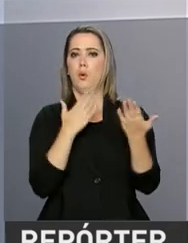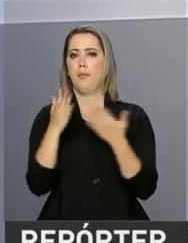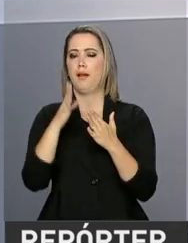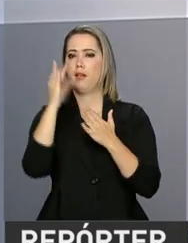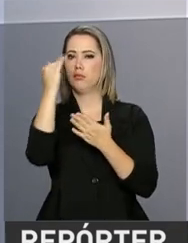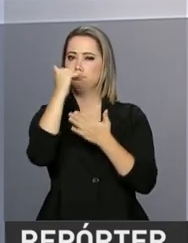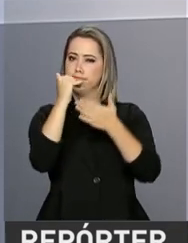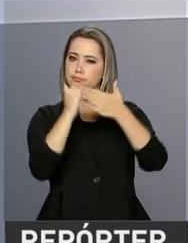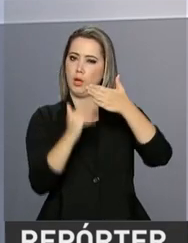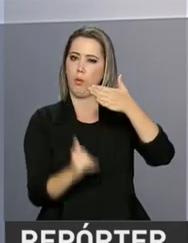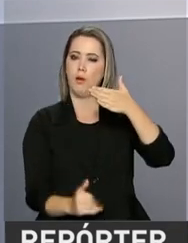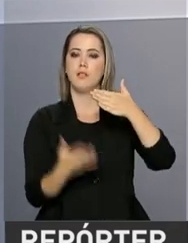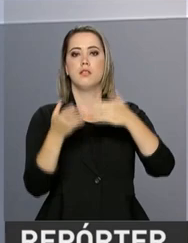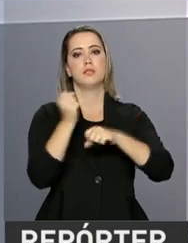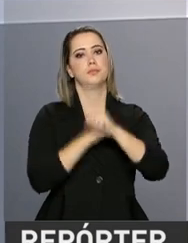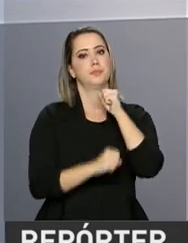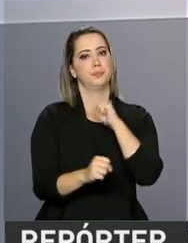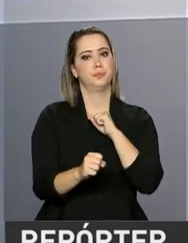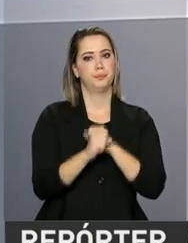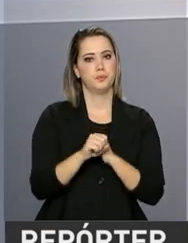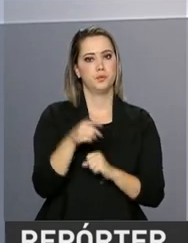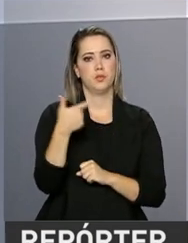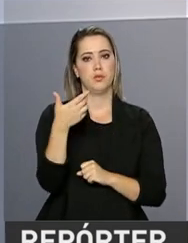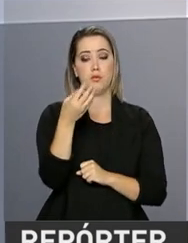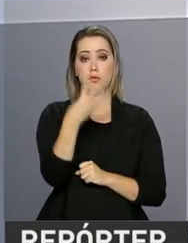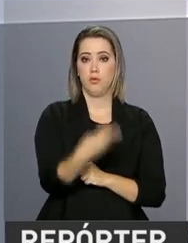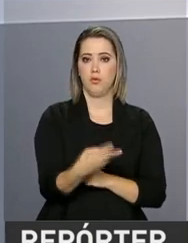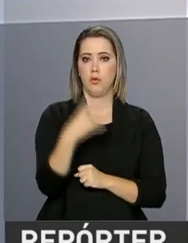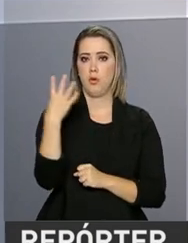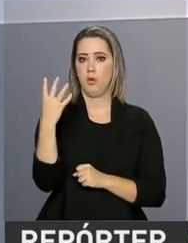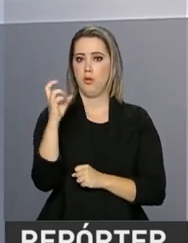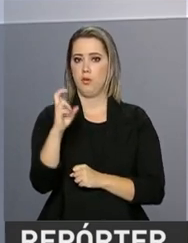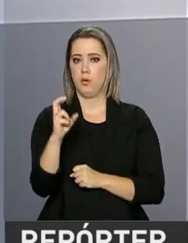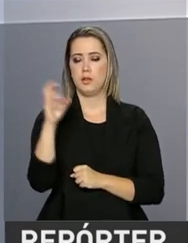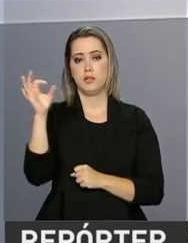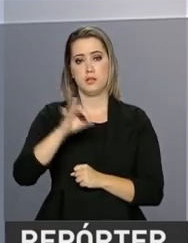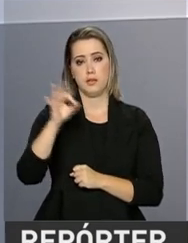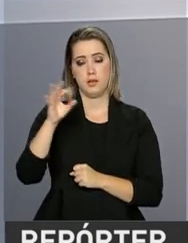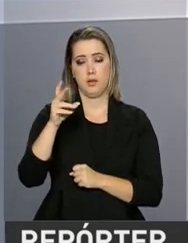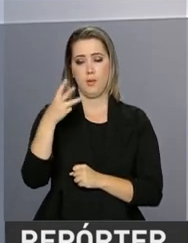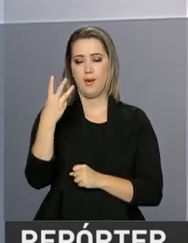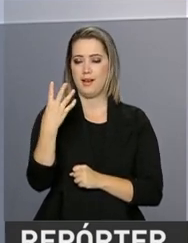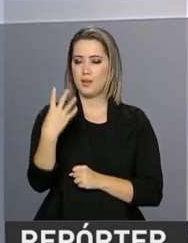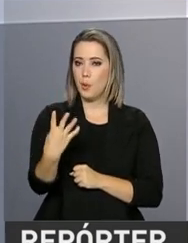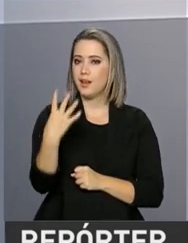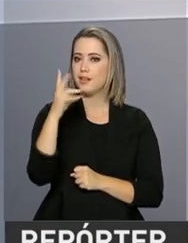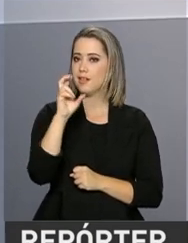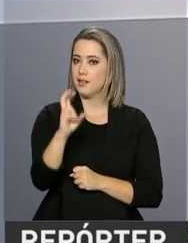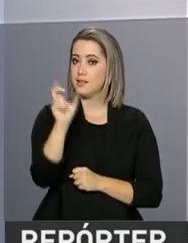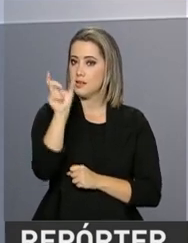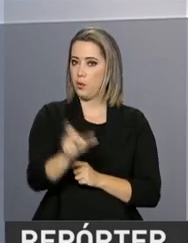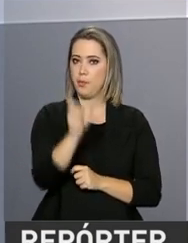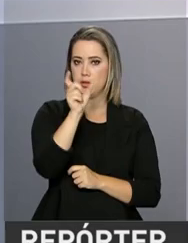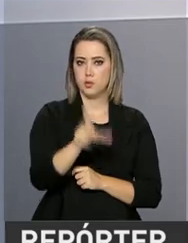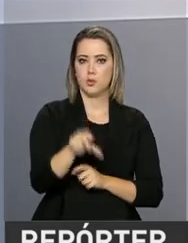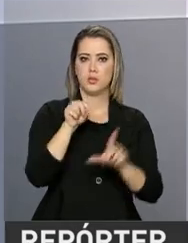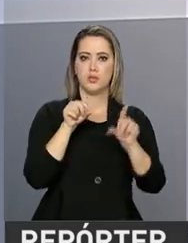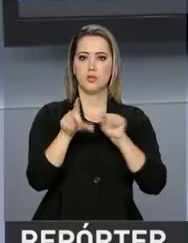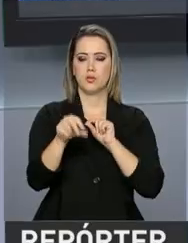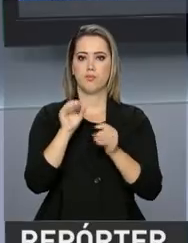divulgado em agosto de 2013 quando 45 atletas foram selecionados para receber o